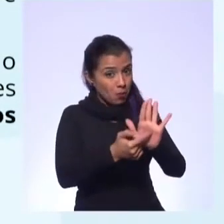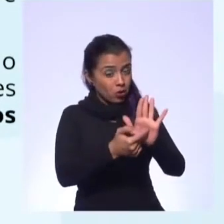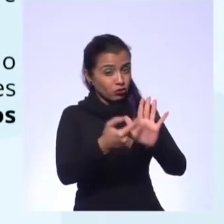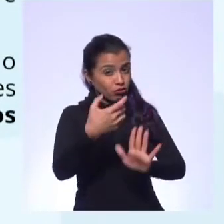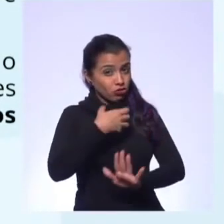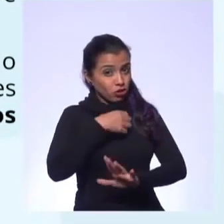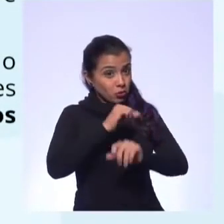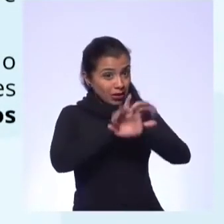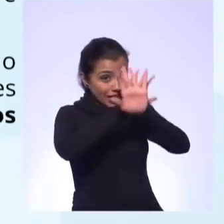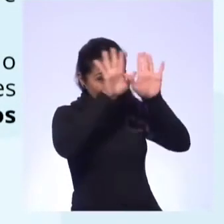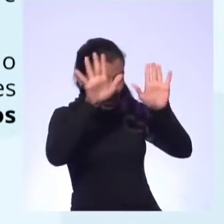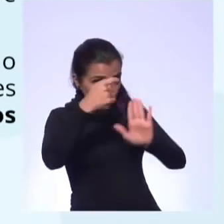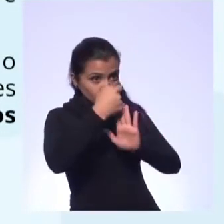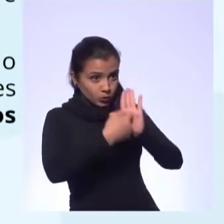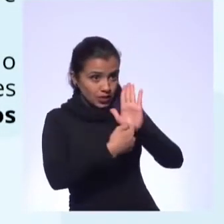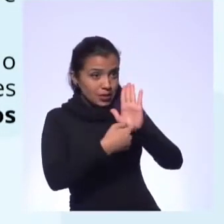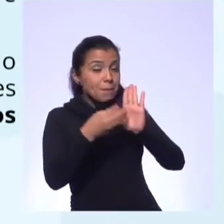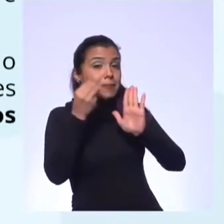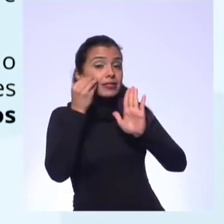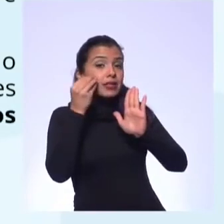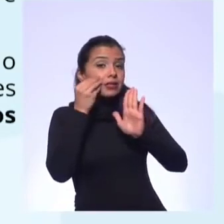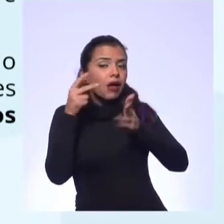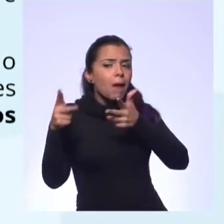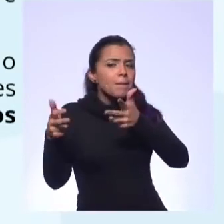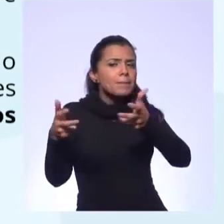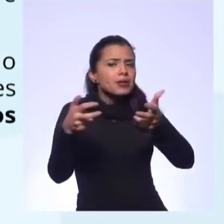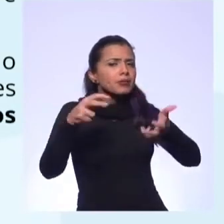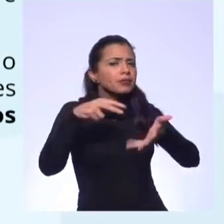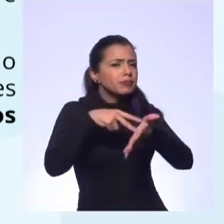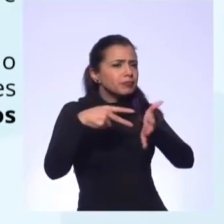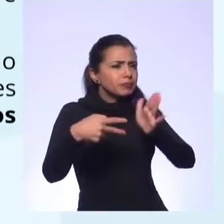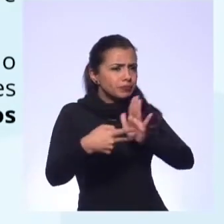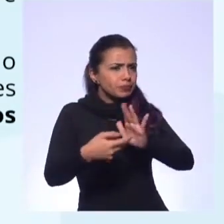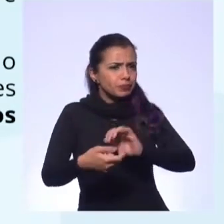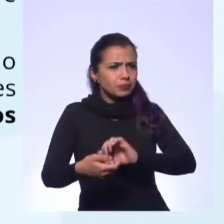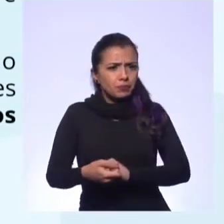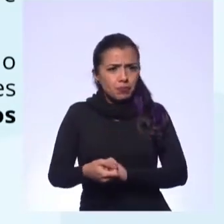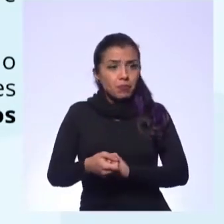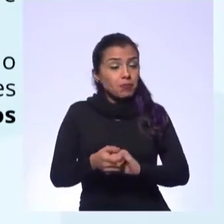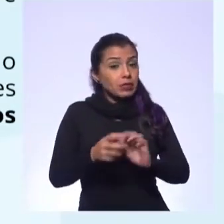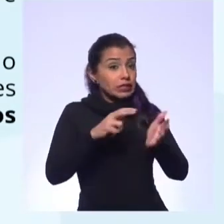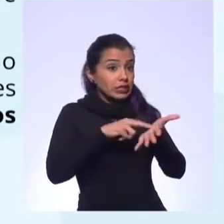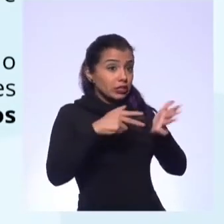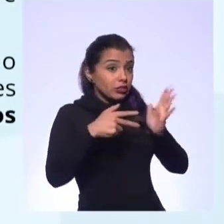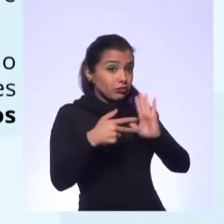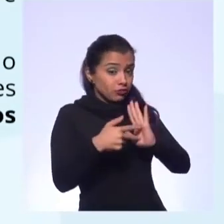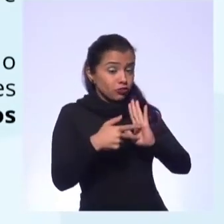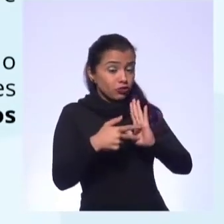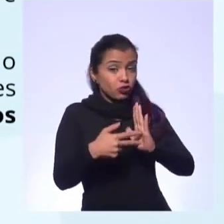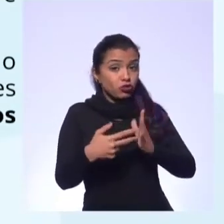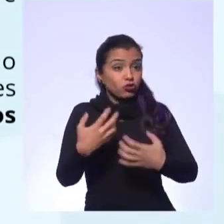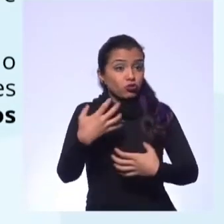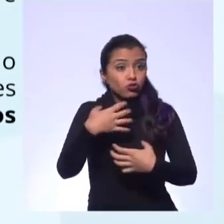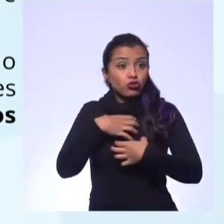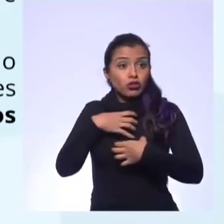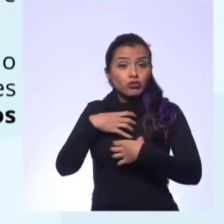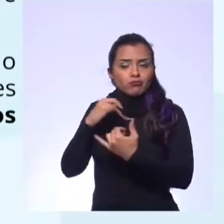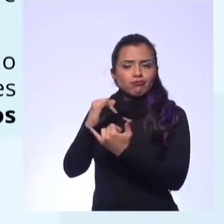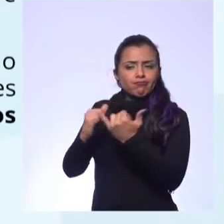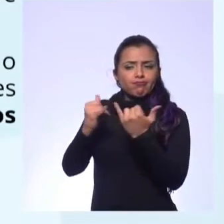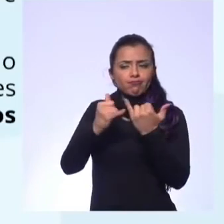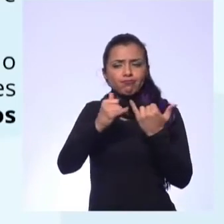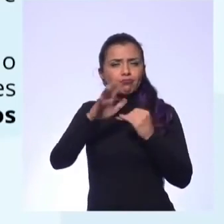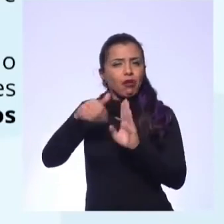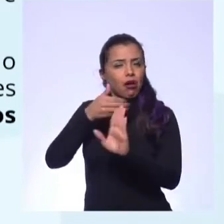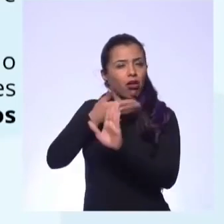explícito no texto para a construção de sentidos. Construção de sentidos por meio de inferências e reconhecimento